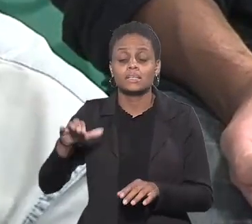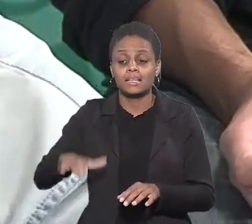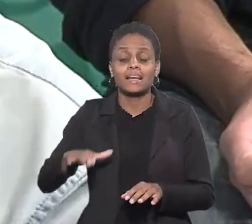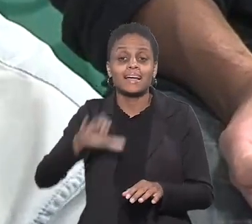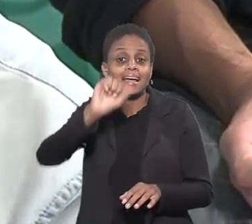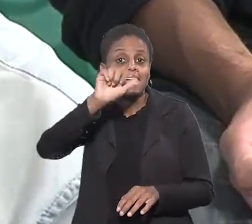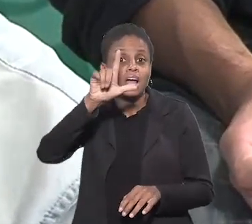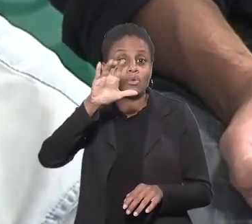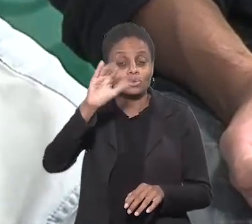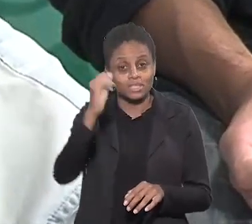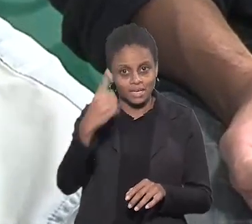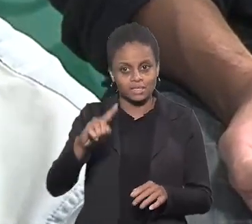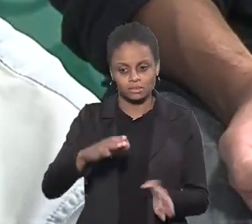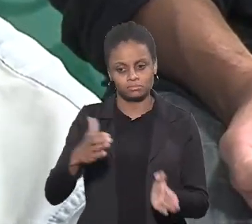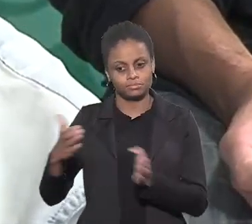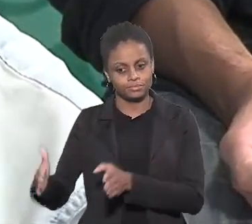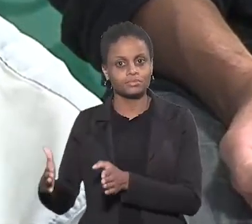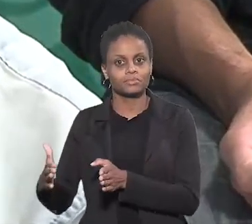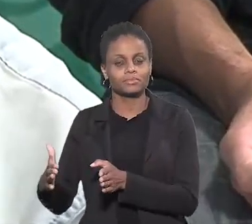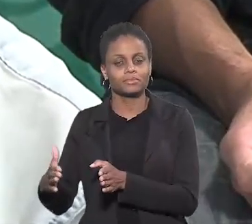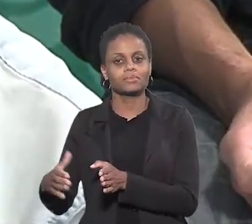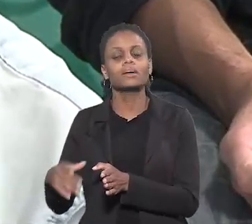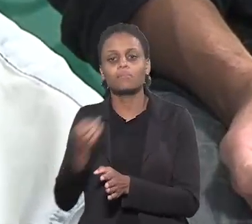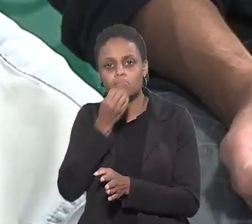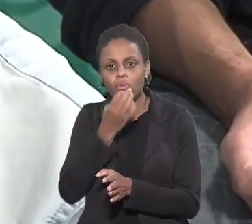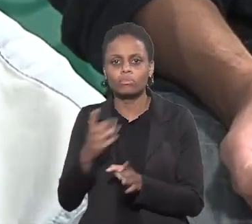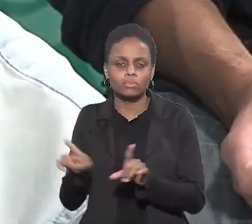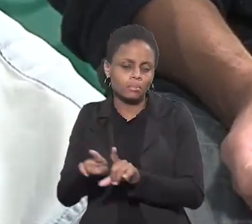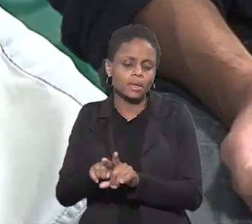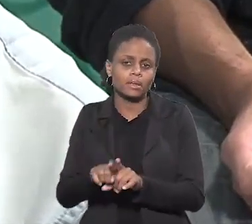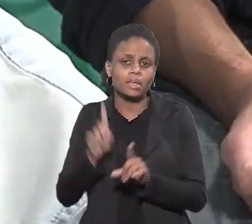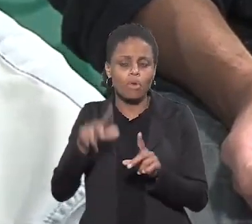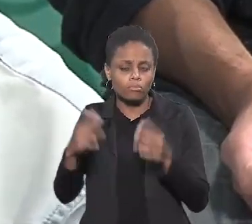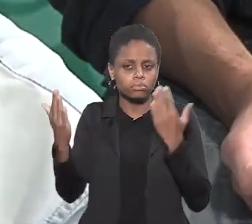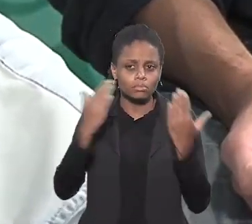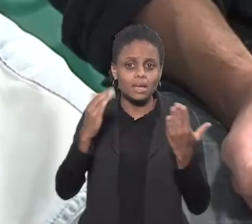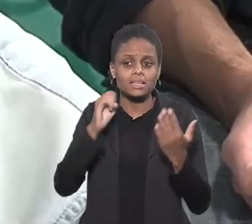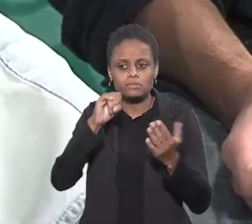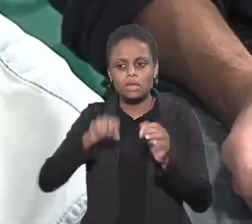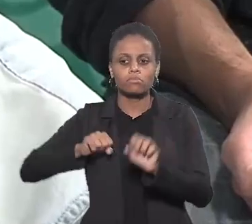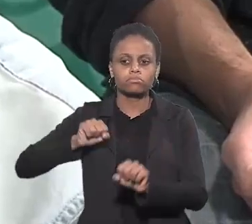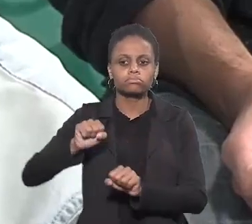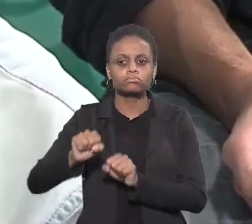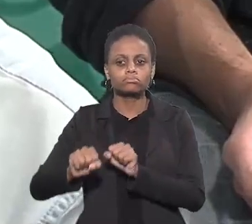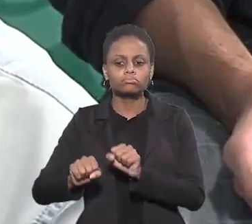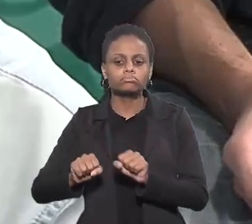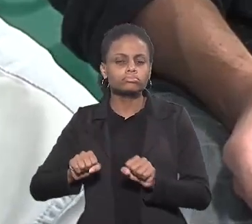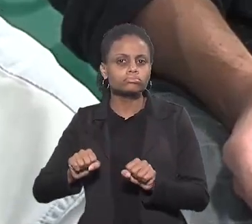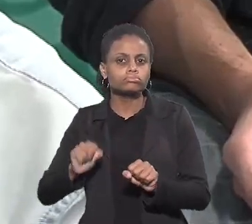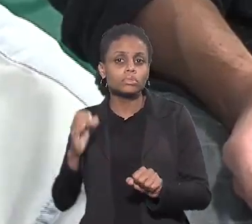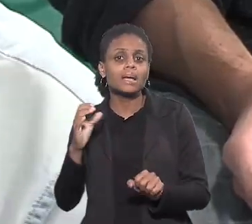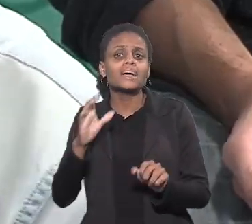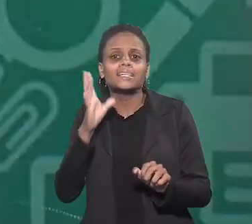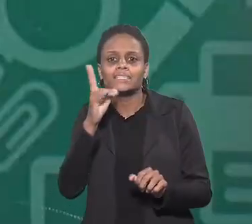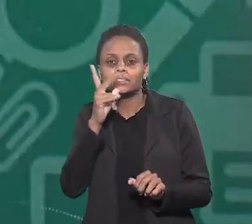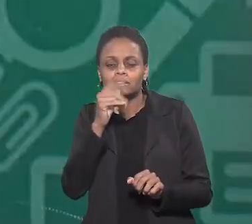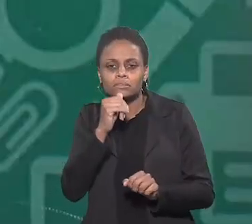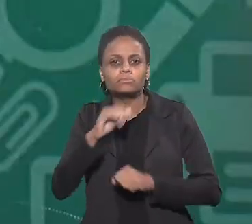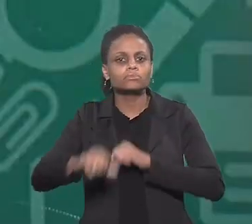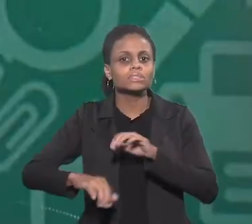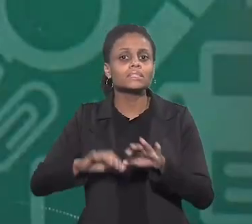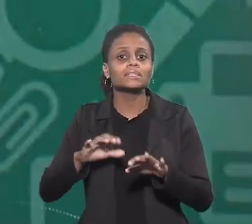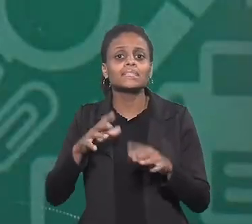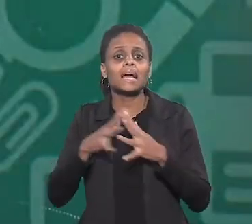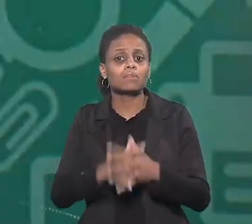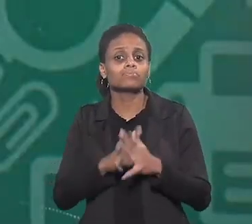numa velocidade baixa é como que legislar sobre o bom senso, né? Se você andar devagarinho, sem atrapalhar ninguém, por que não? Eric